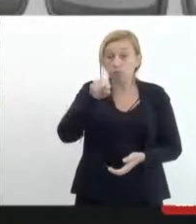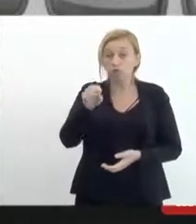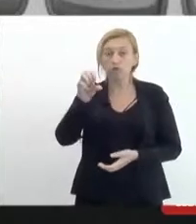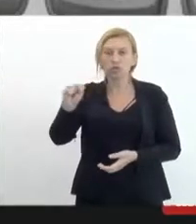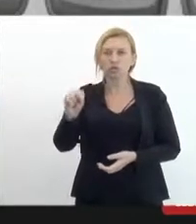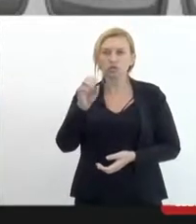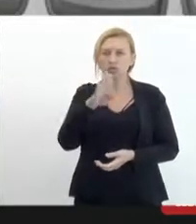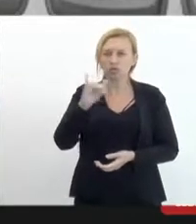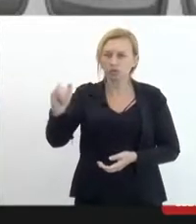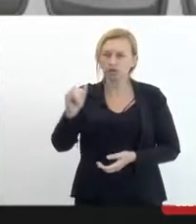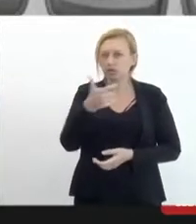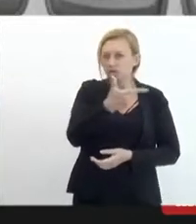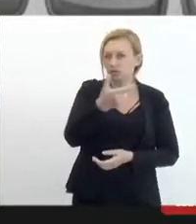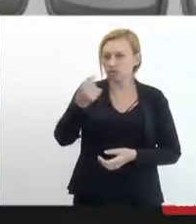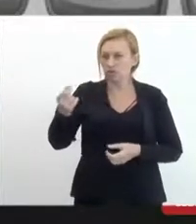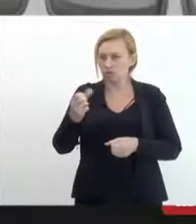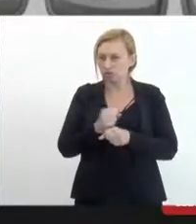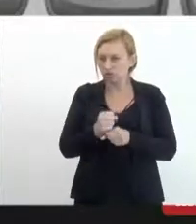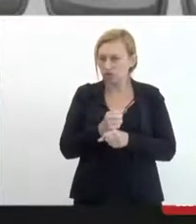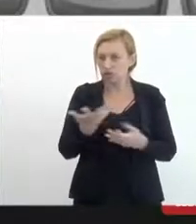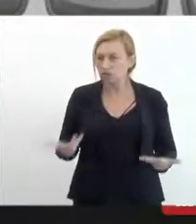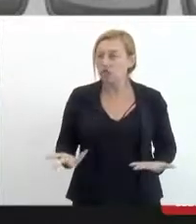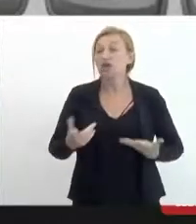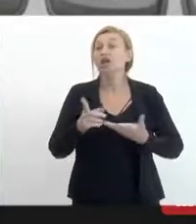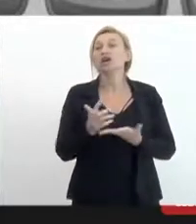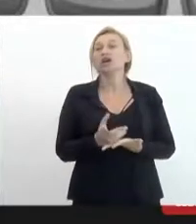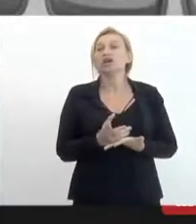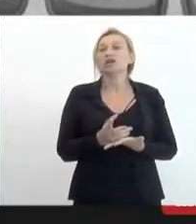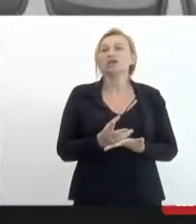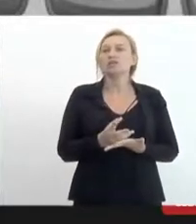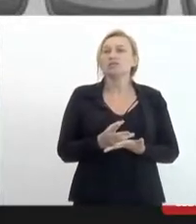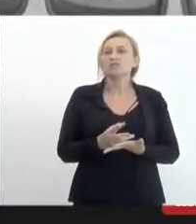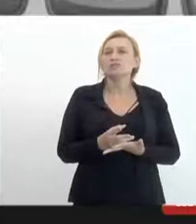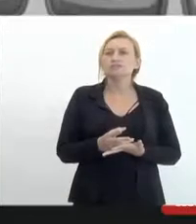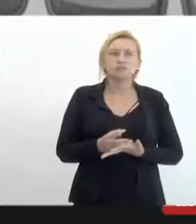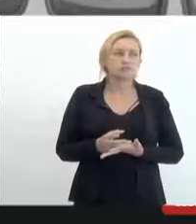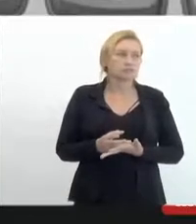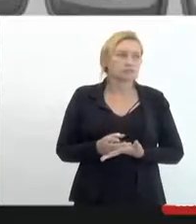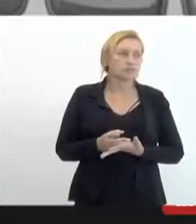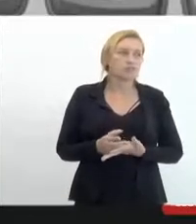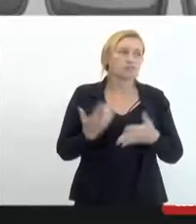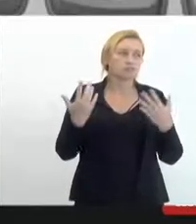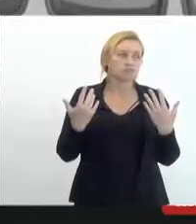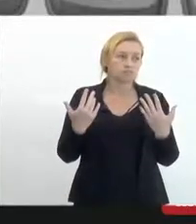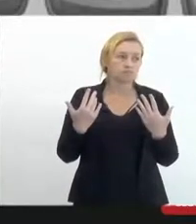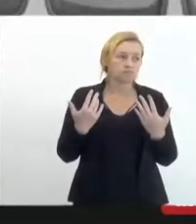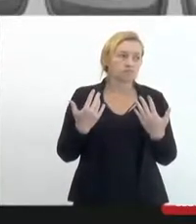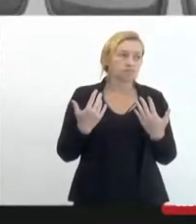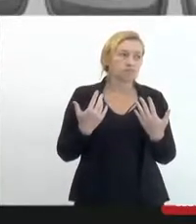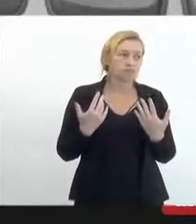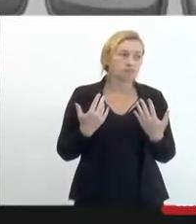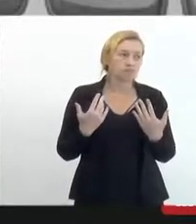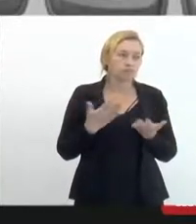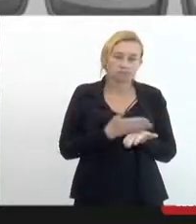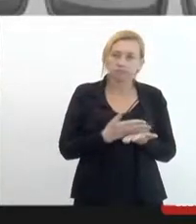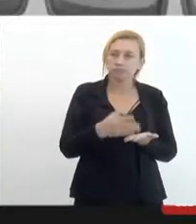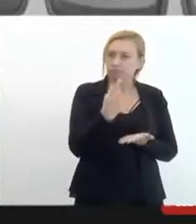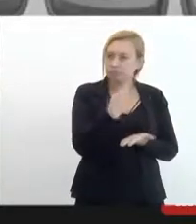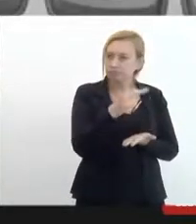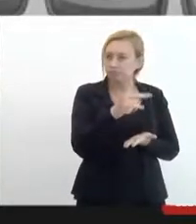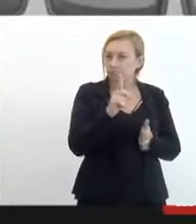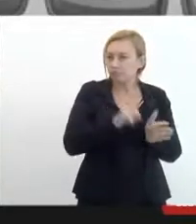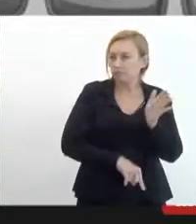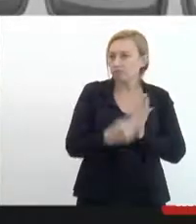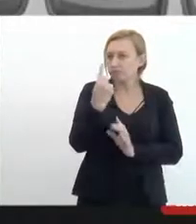ano de 2020, ele foi, após a celebração dele, menos de um